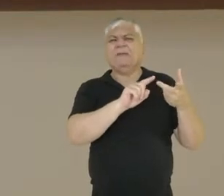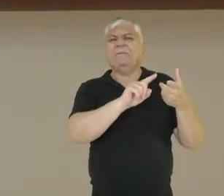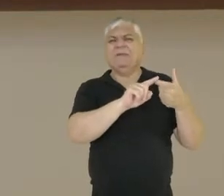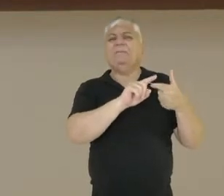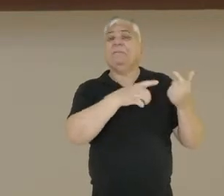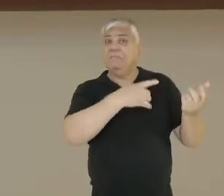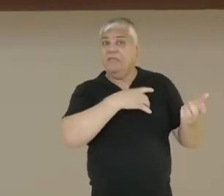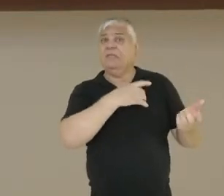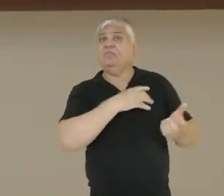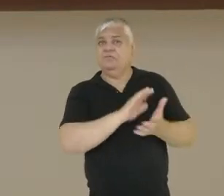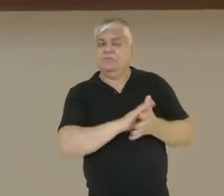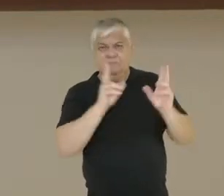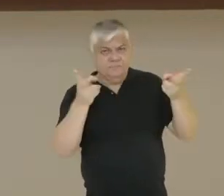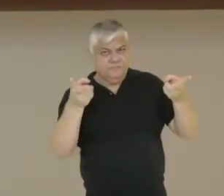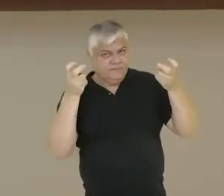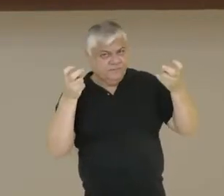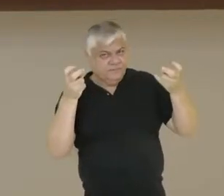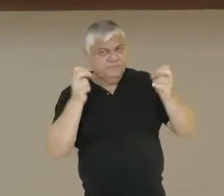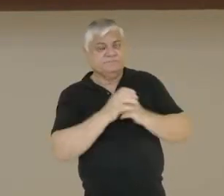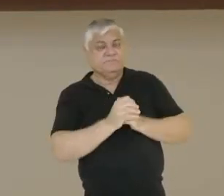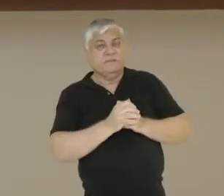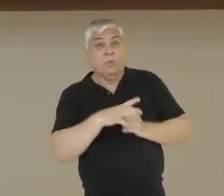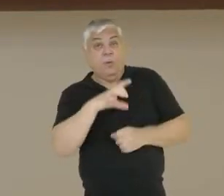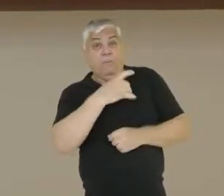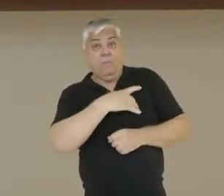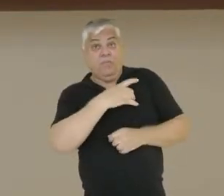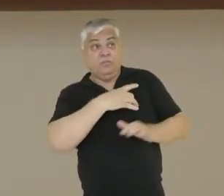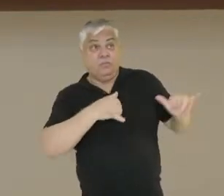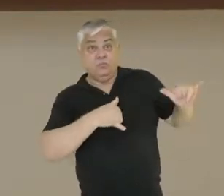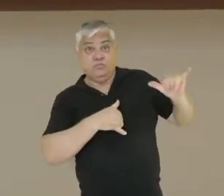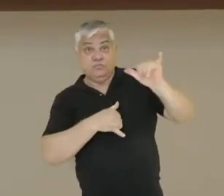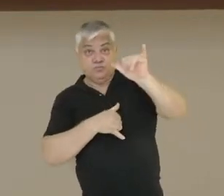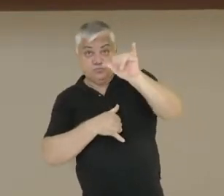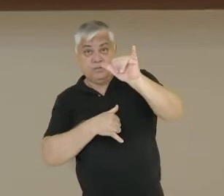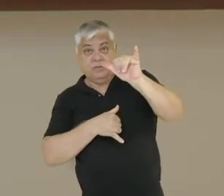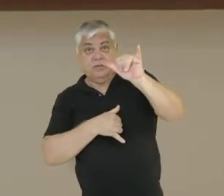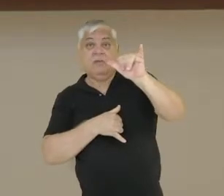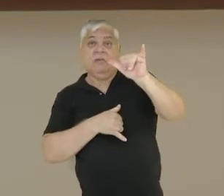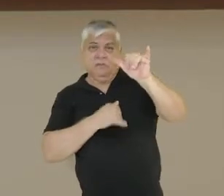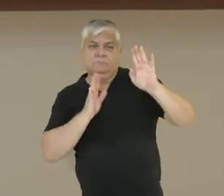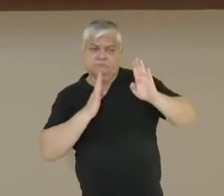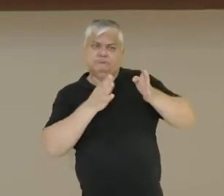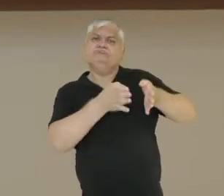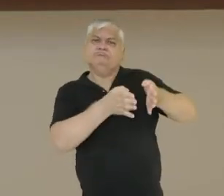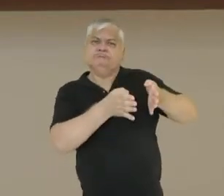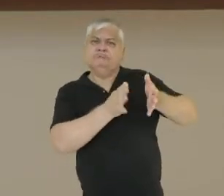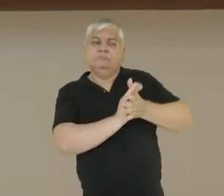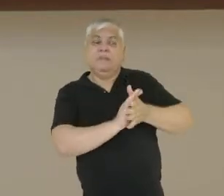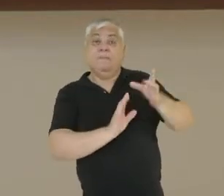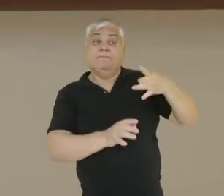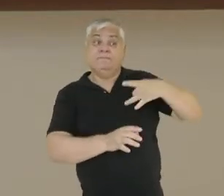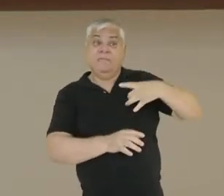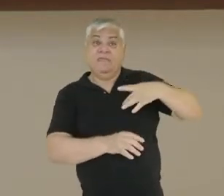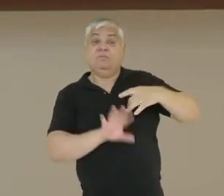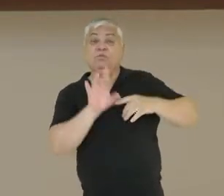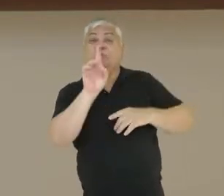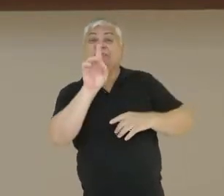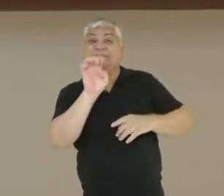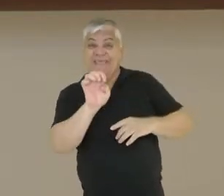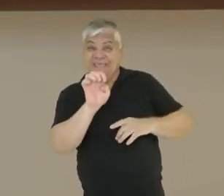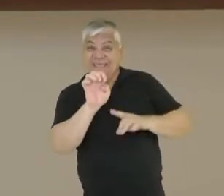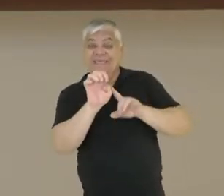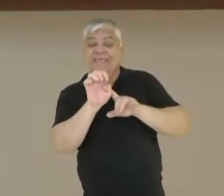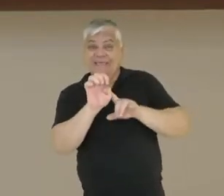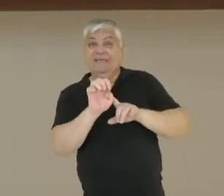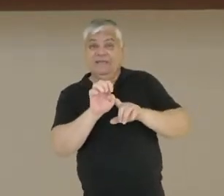outro. Percebam que medo de avião é um medo bastante específico, né? Então, a palavra medo,